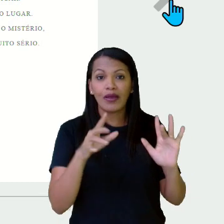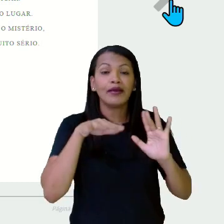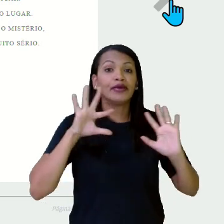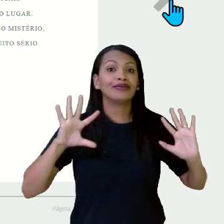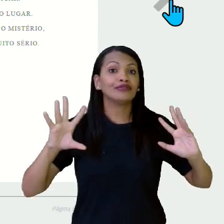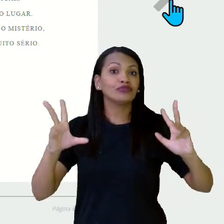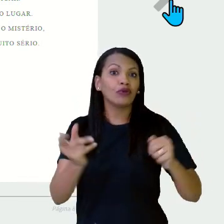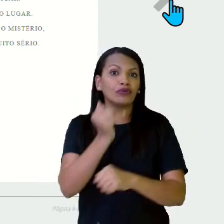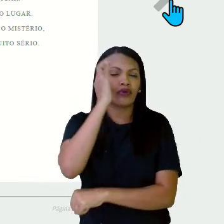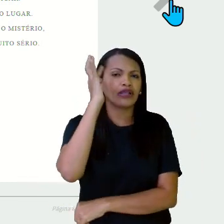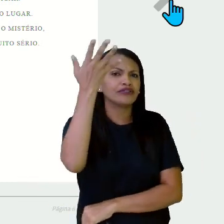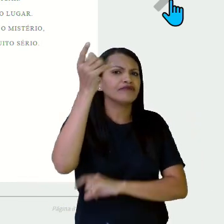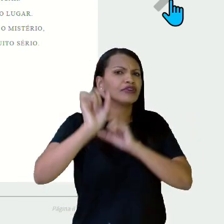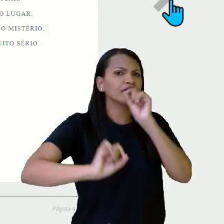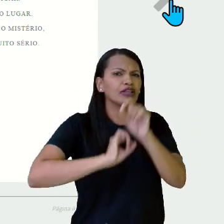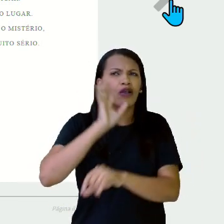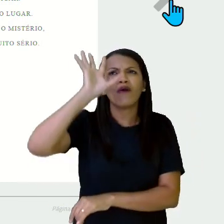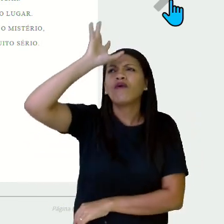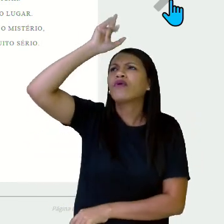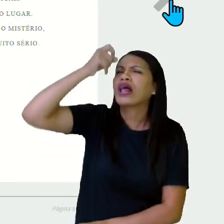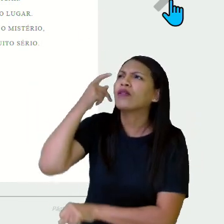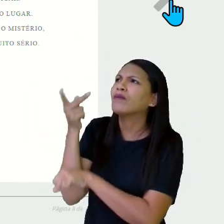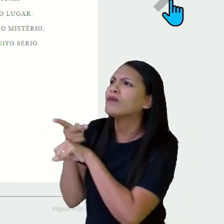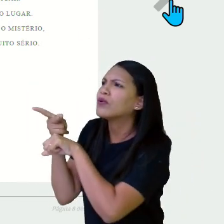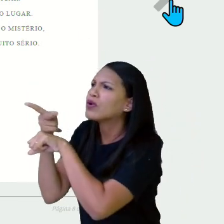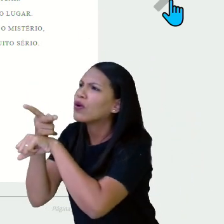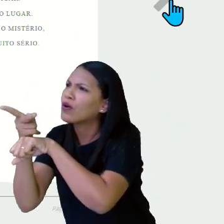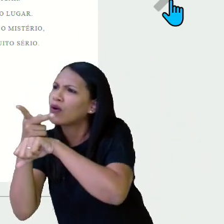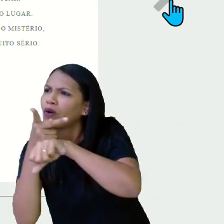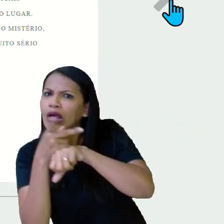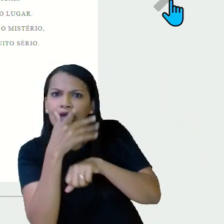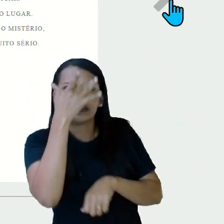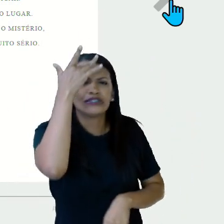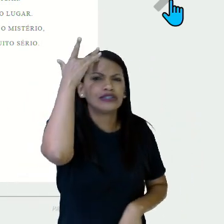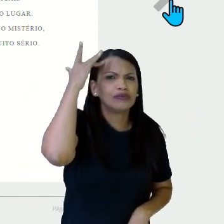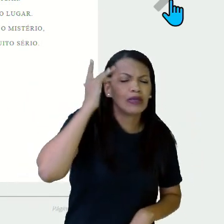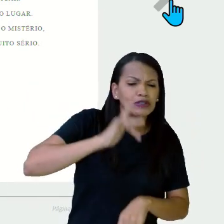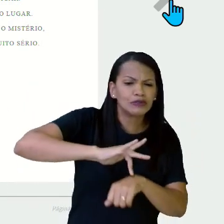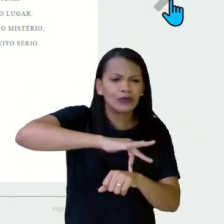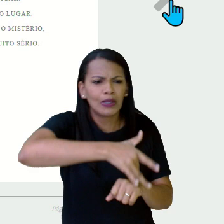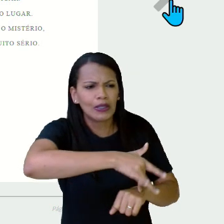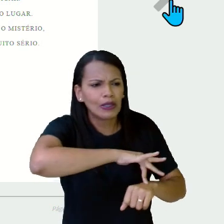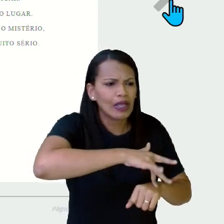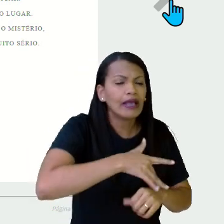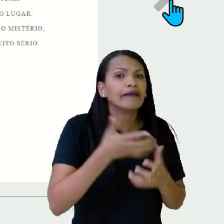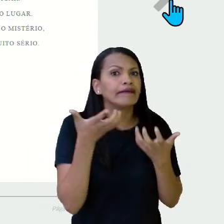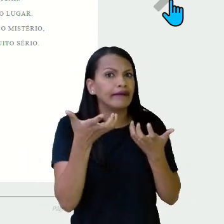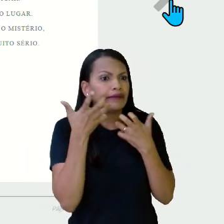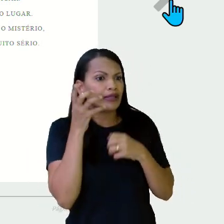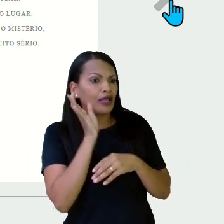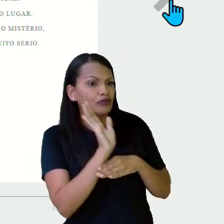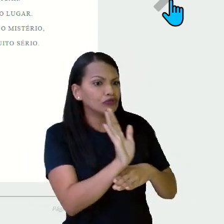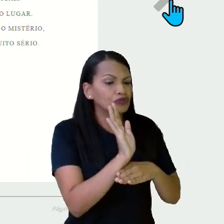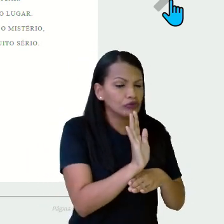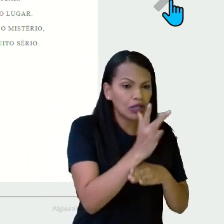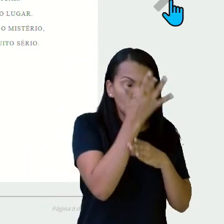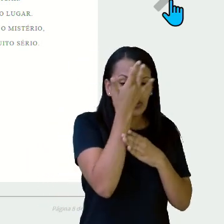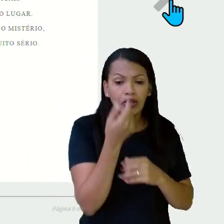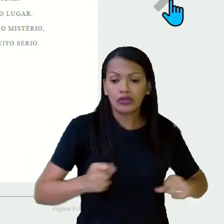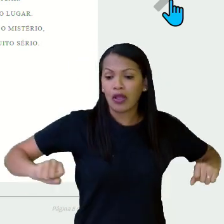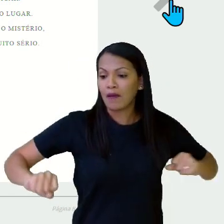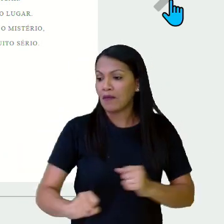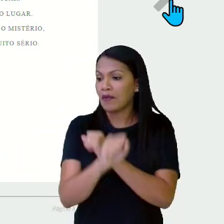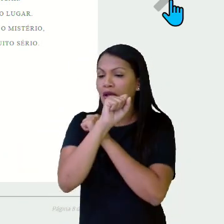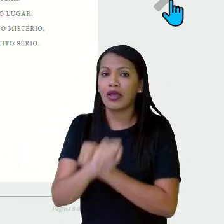mundo decidiu pelo galo procurar. Os passistas de frevo quiseram logo ajudar. O cortejo do